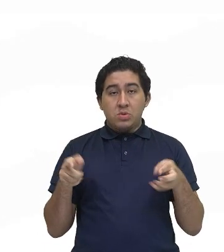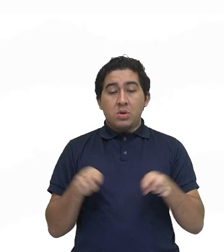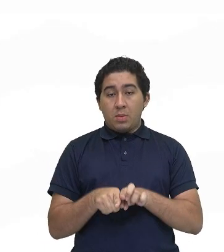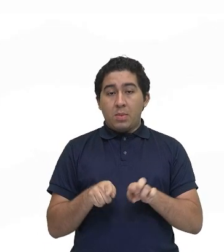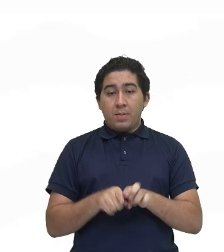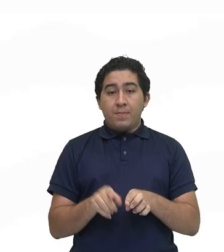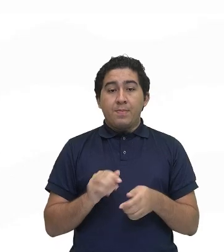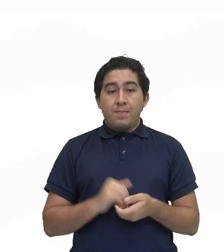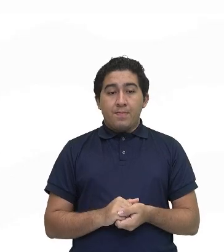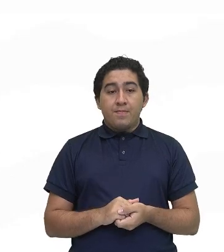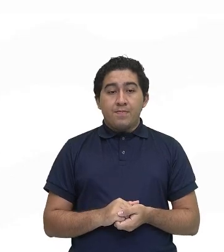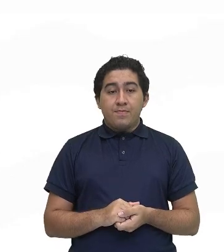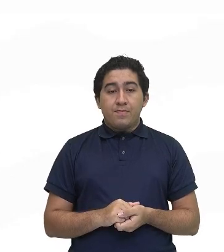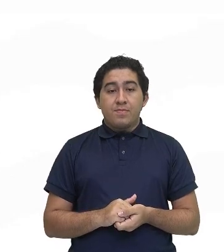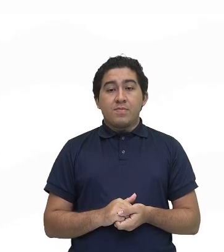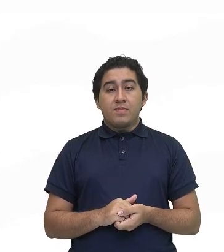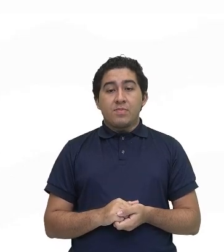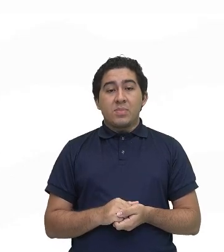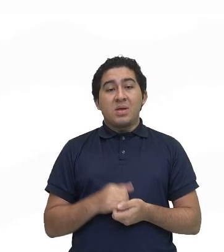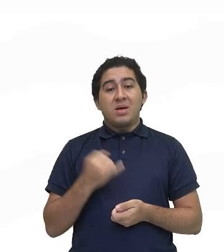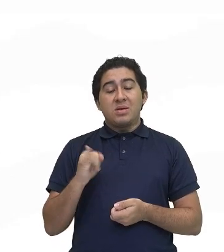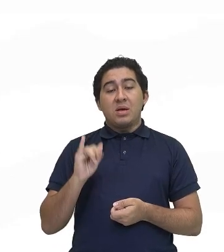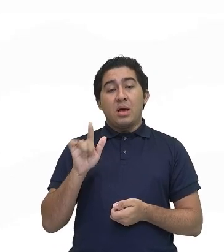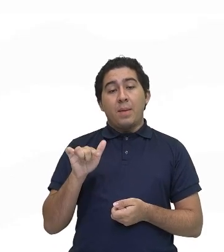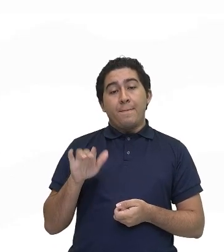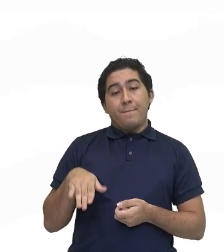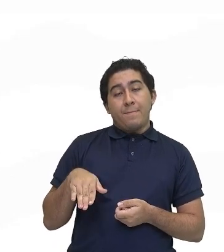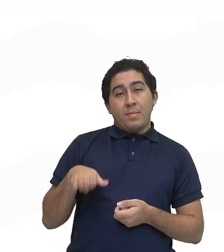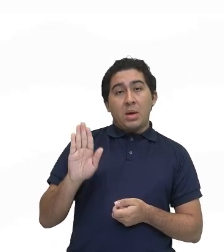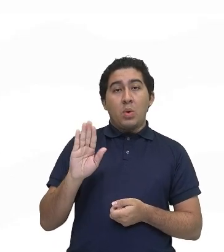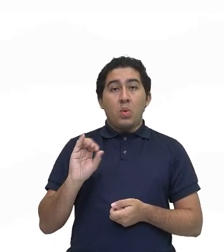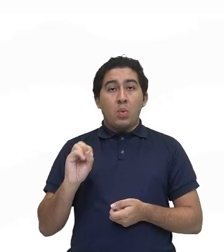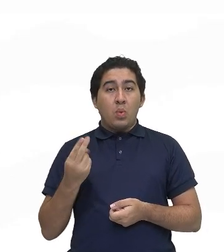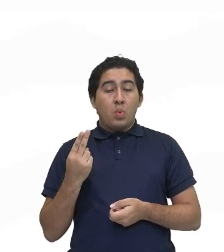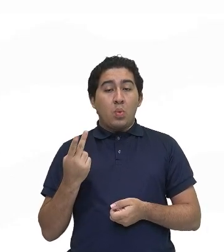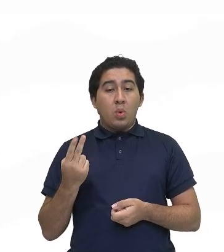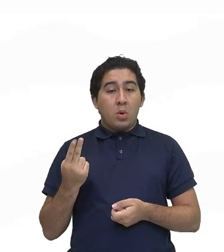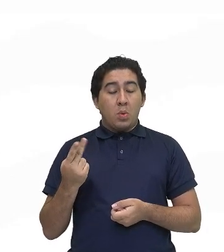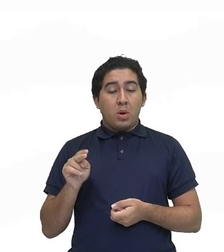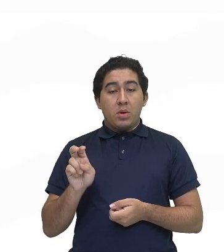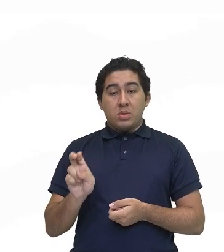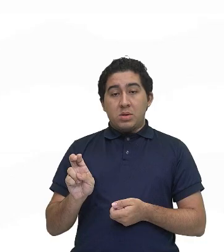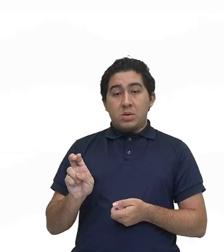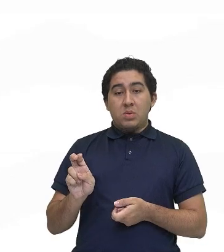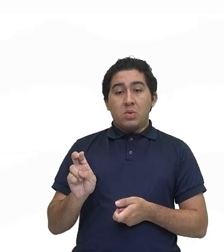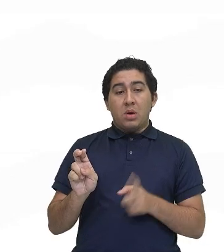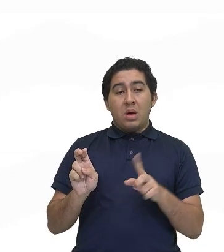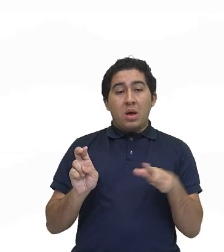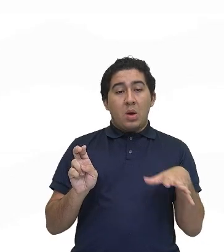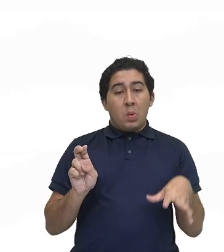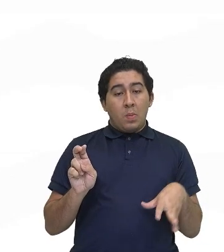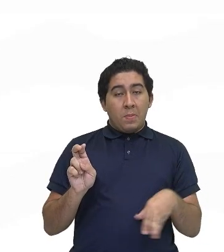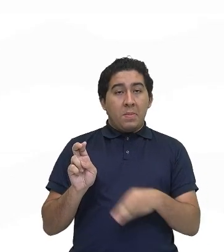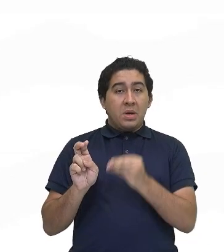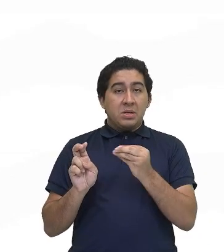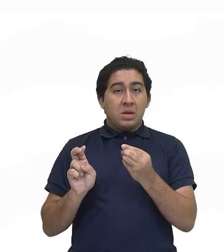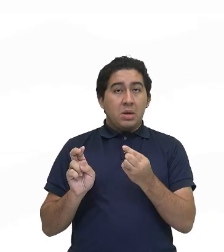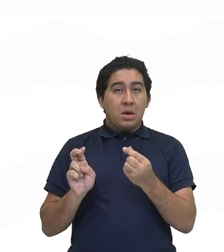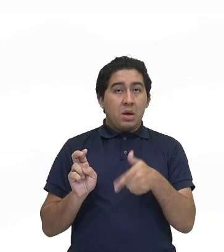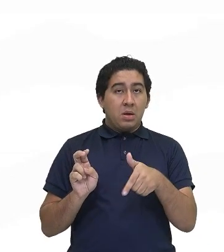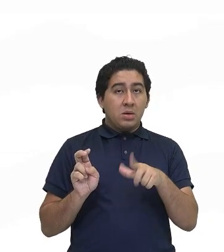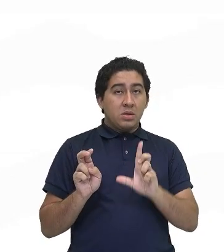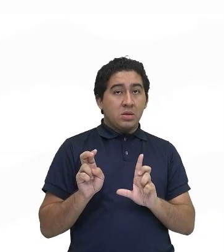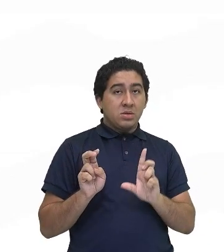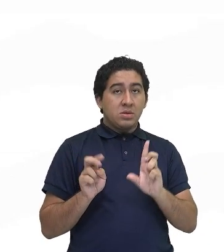desejada. Agora, se for maior ou igual a 5, aumenta-se a casa